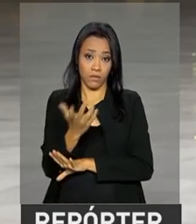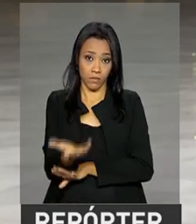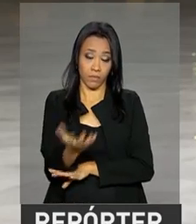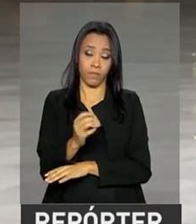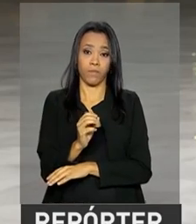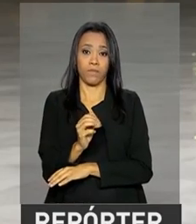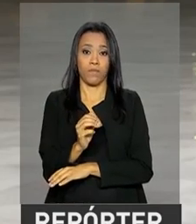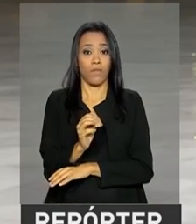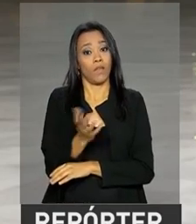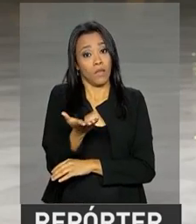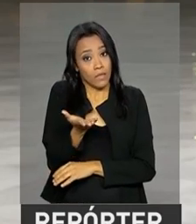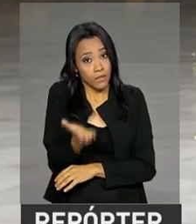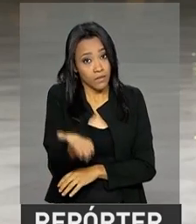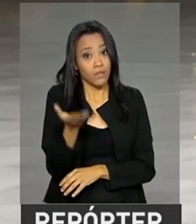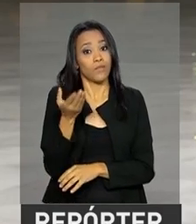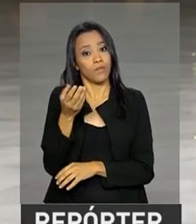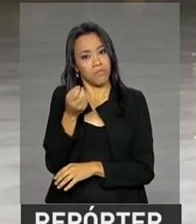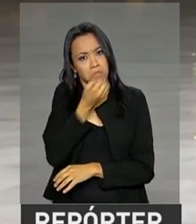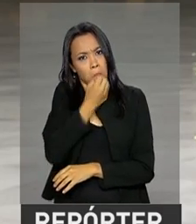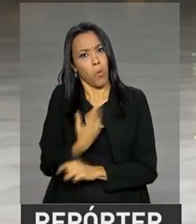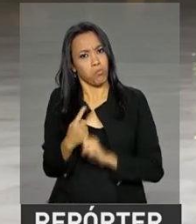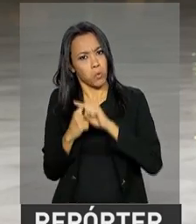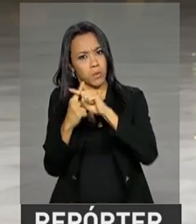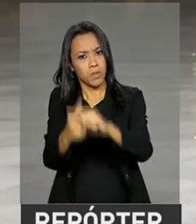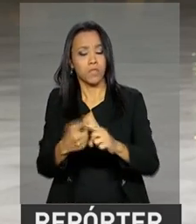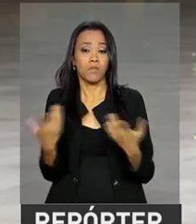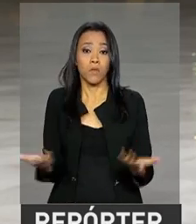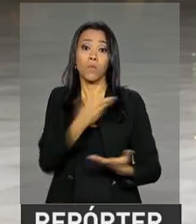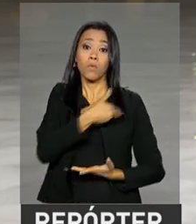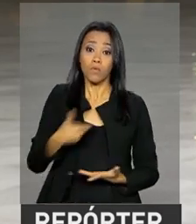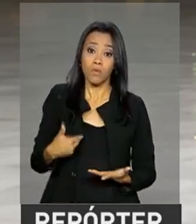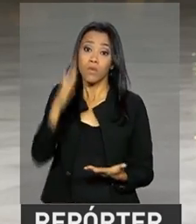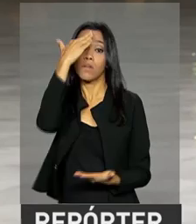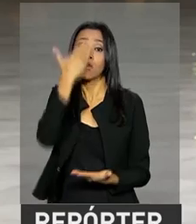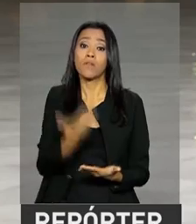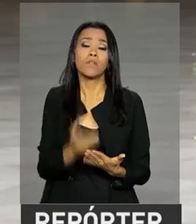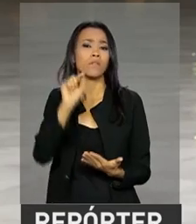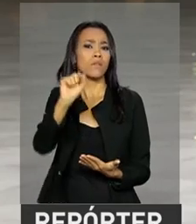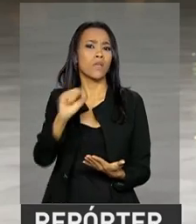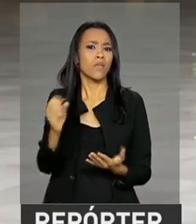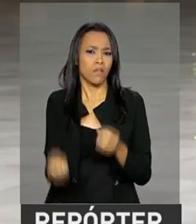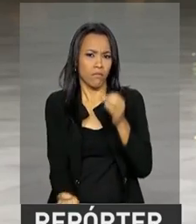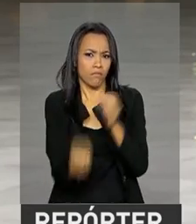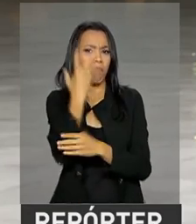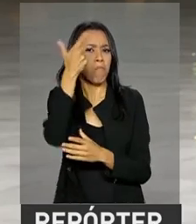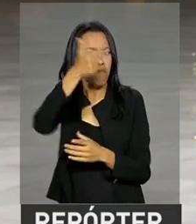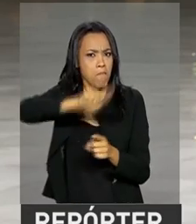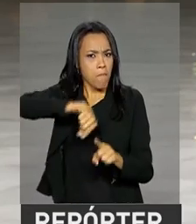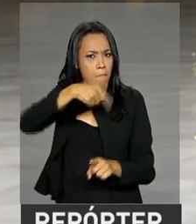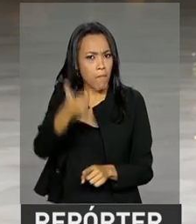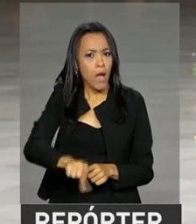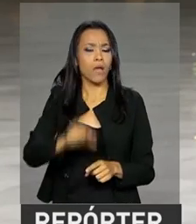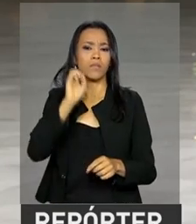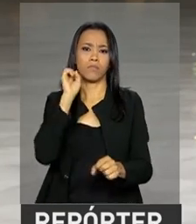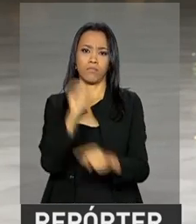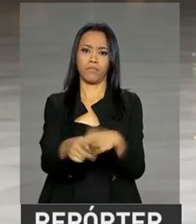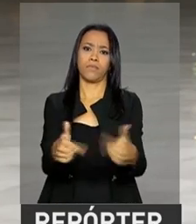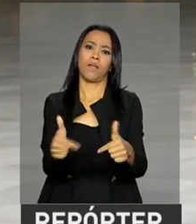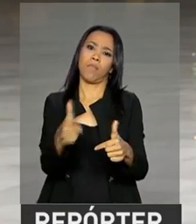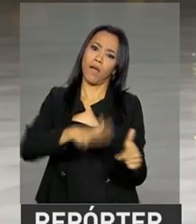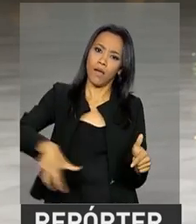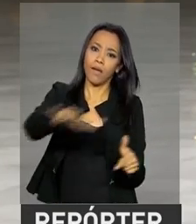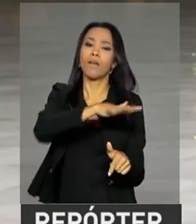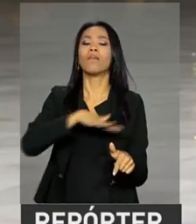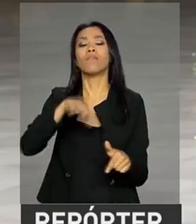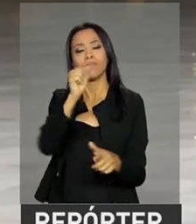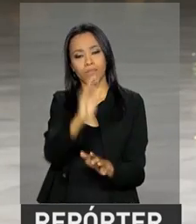efeitos positivos dessas ações o governo acredita na geração de mais empregos para o